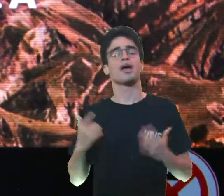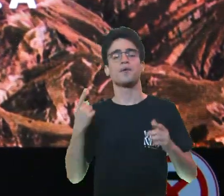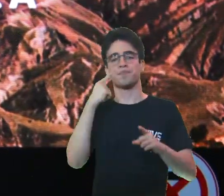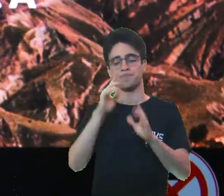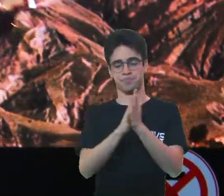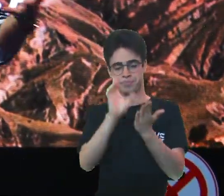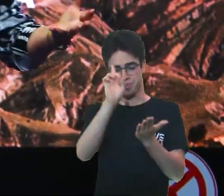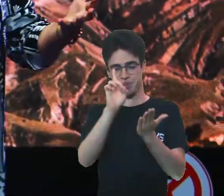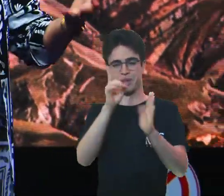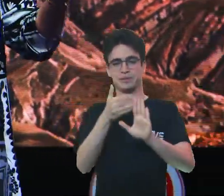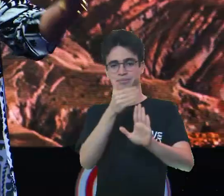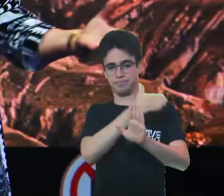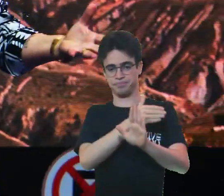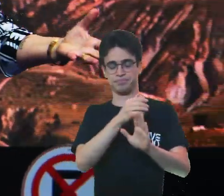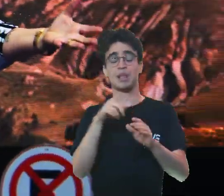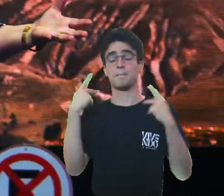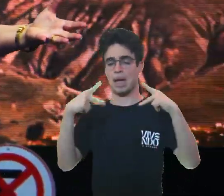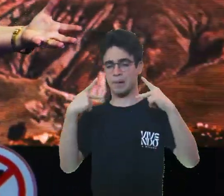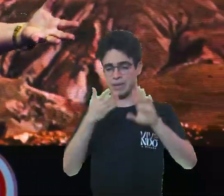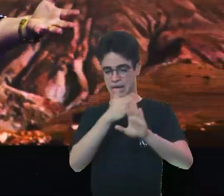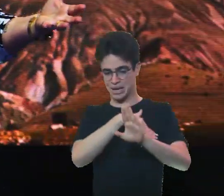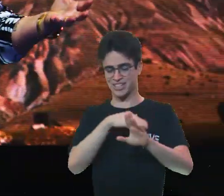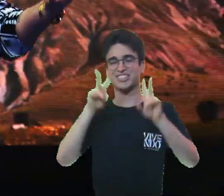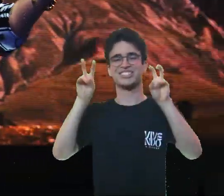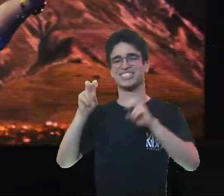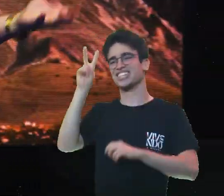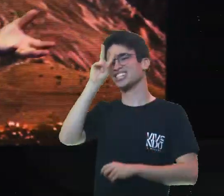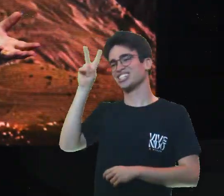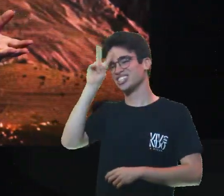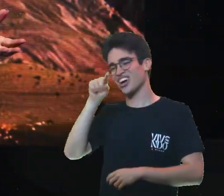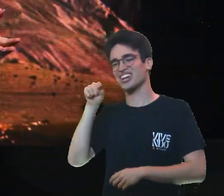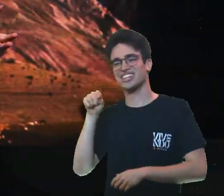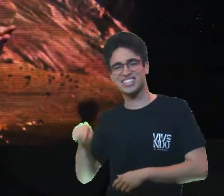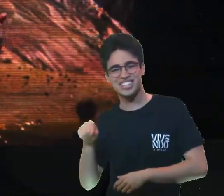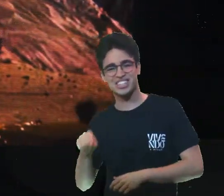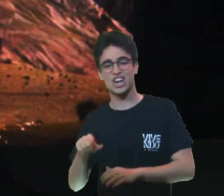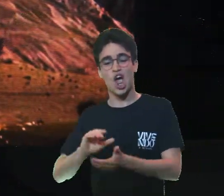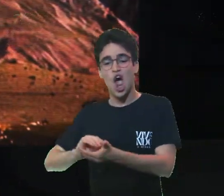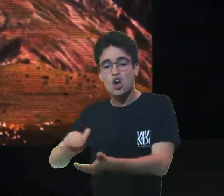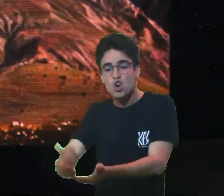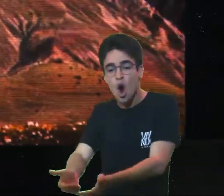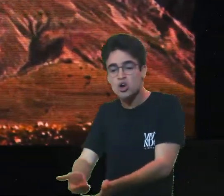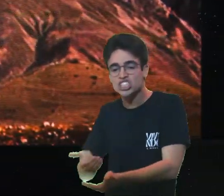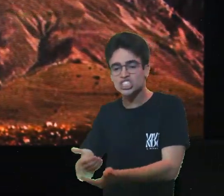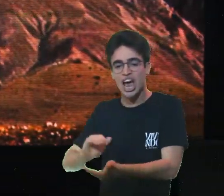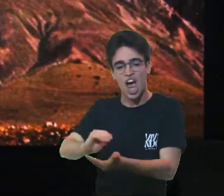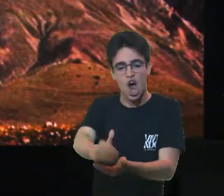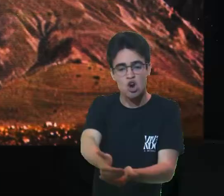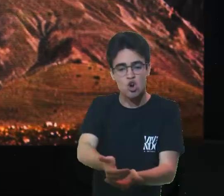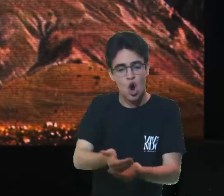palavra, essa história da concha e como aquelas 2 mulheres decidiram abraçar uma maneira de